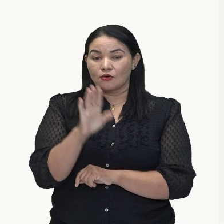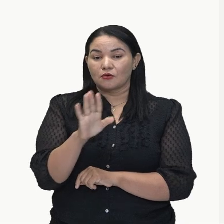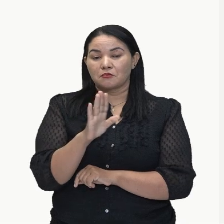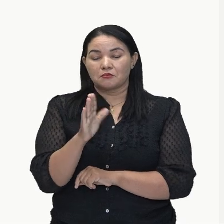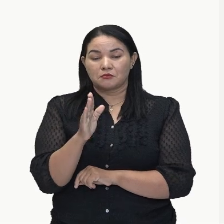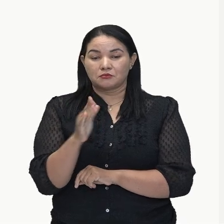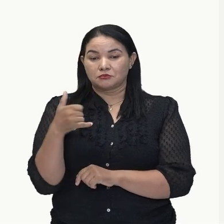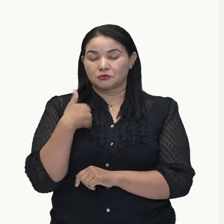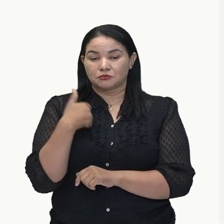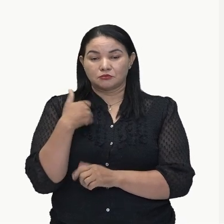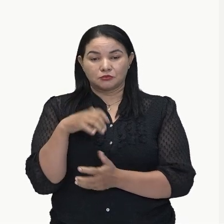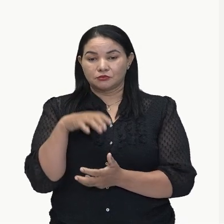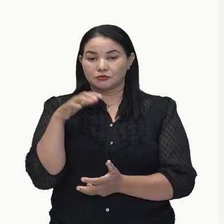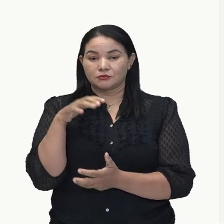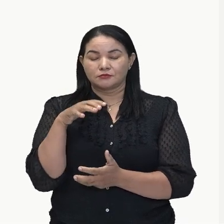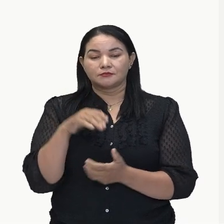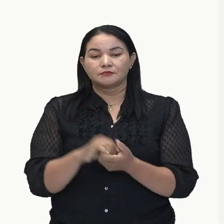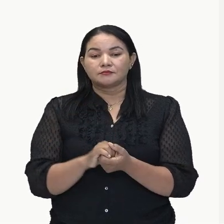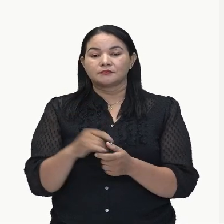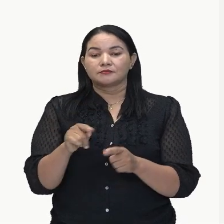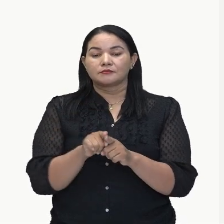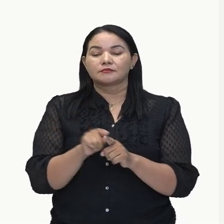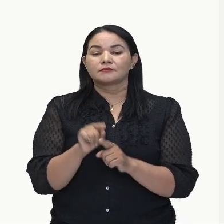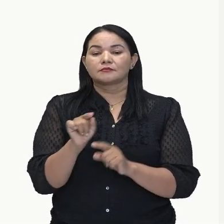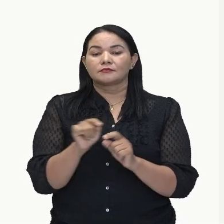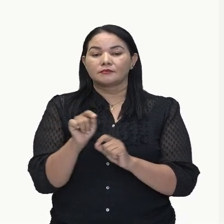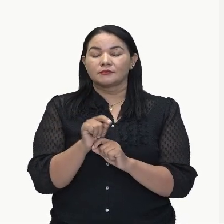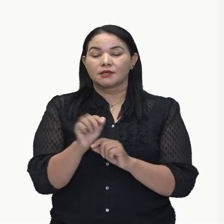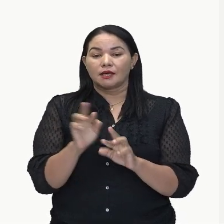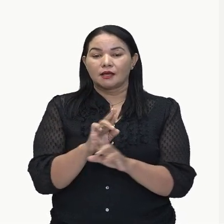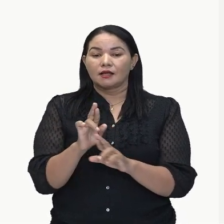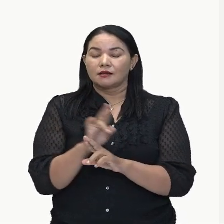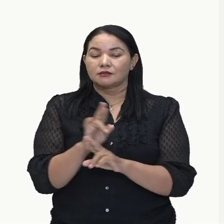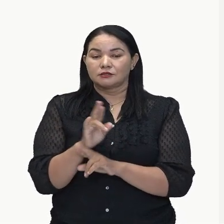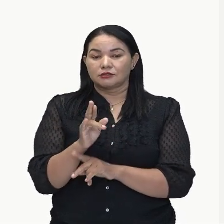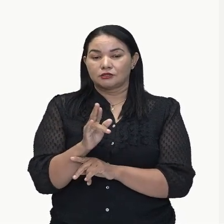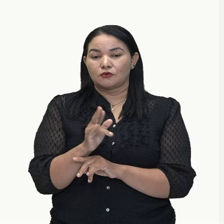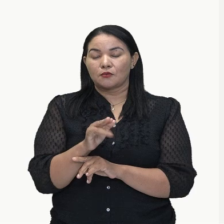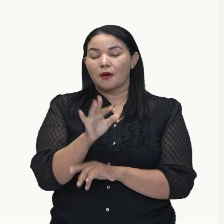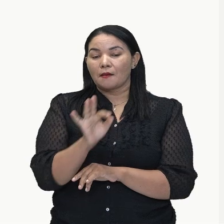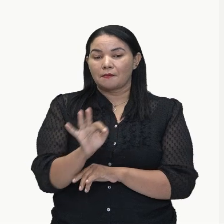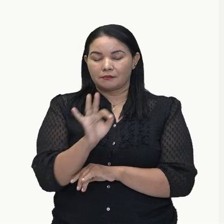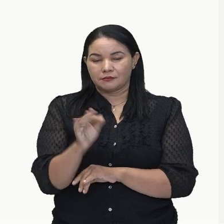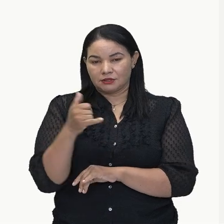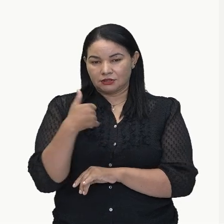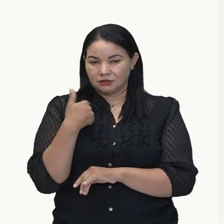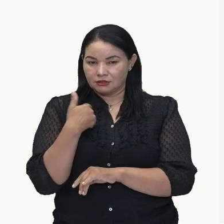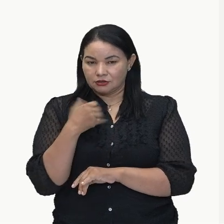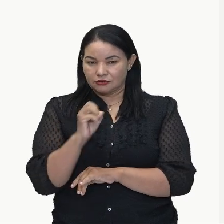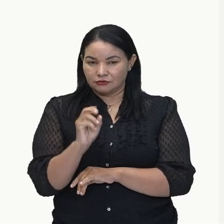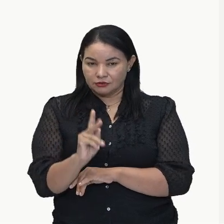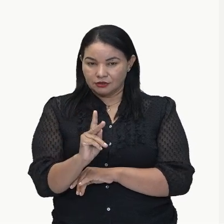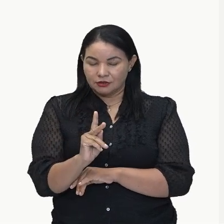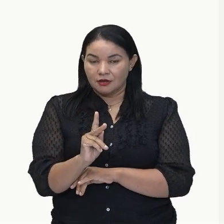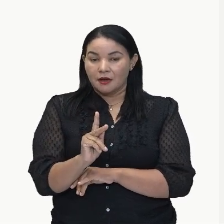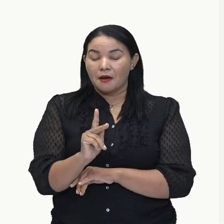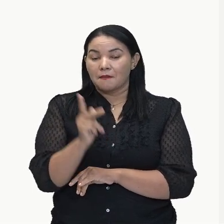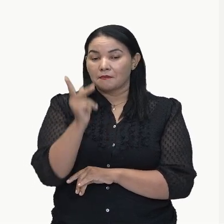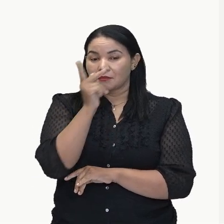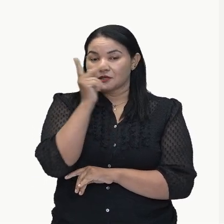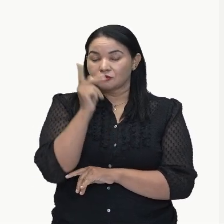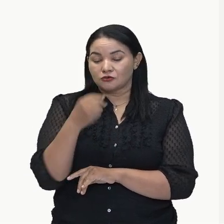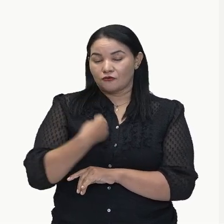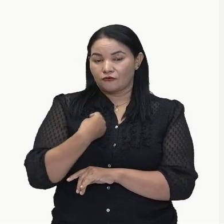né, aí do mundo, tá? Em relação à média de idade, tá? Aí das pessoas que